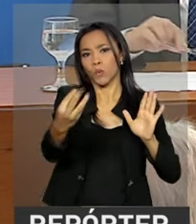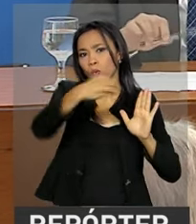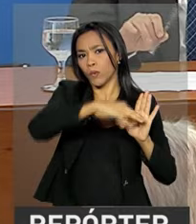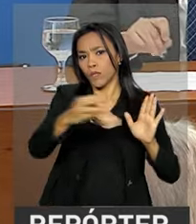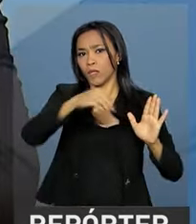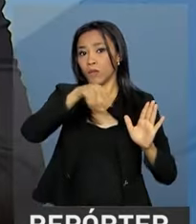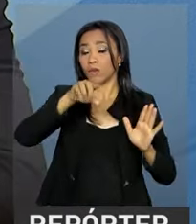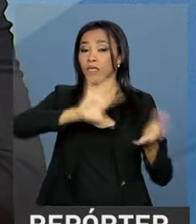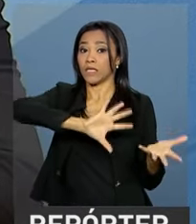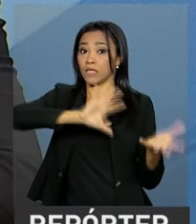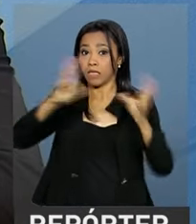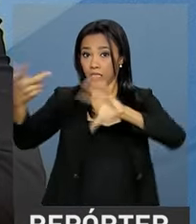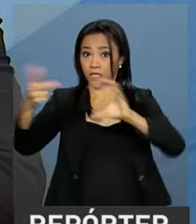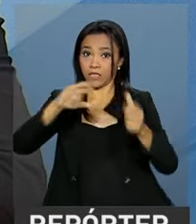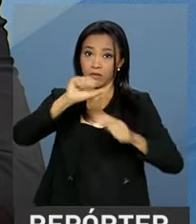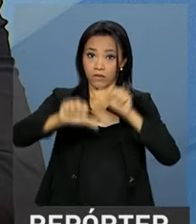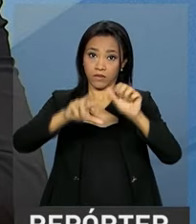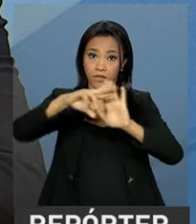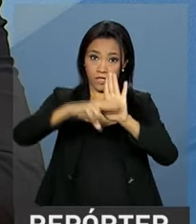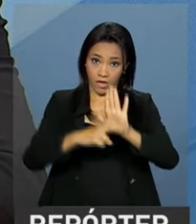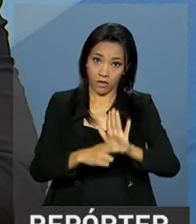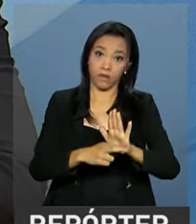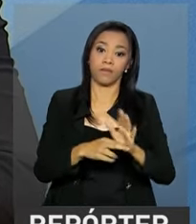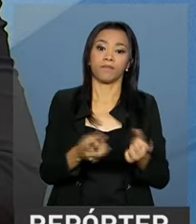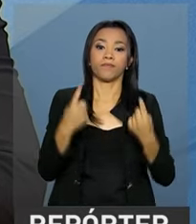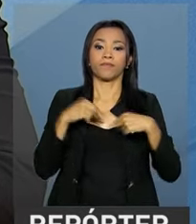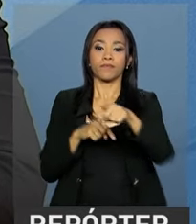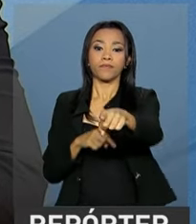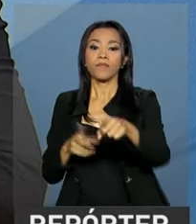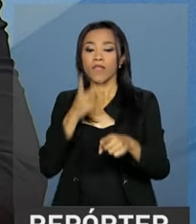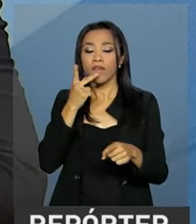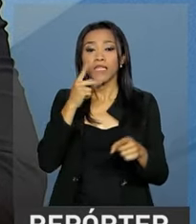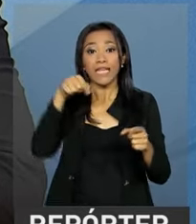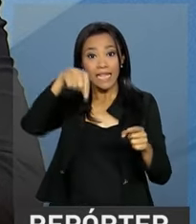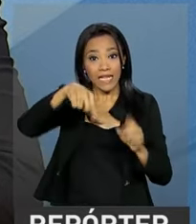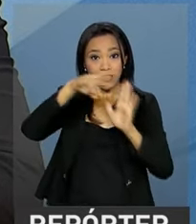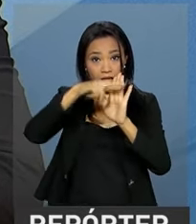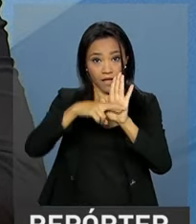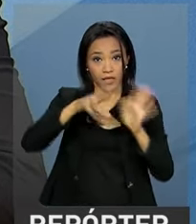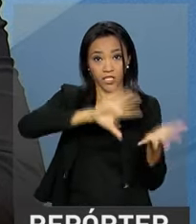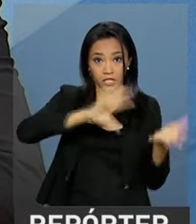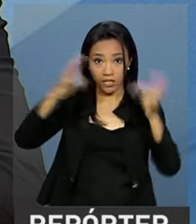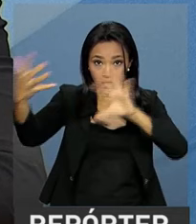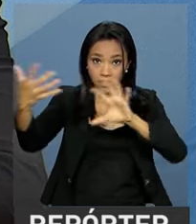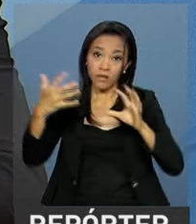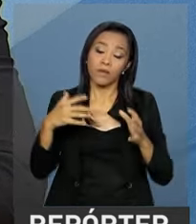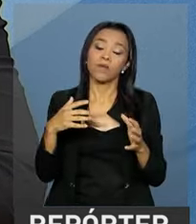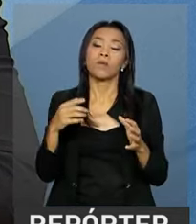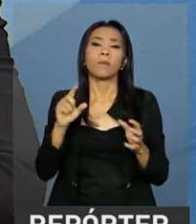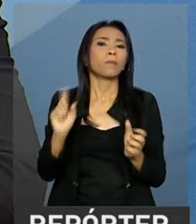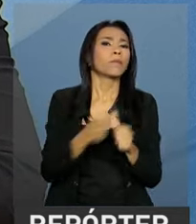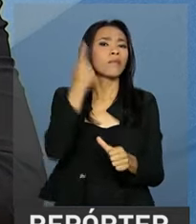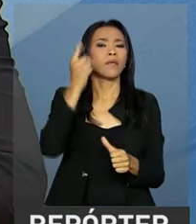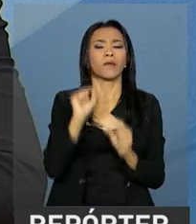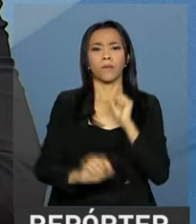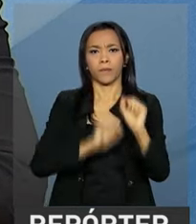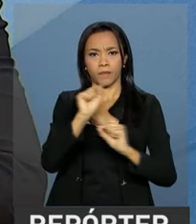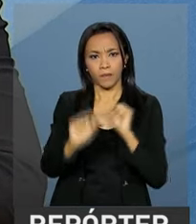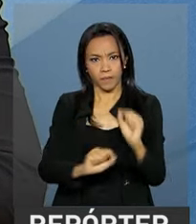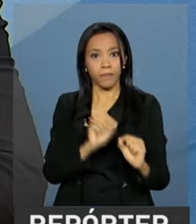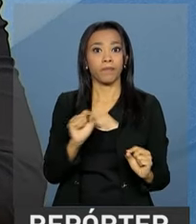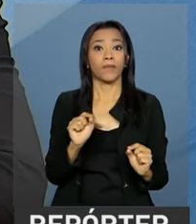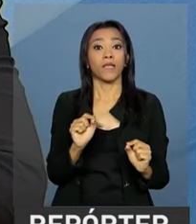transição as prováveis mudanças que aconteceram na regra de transição elas serão primeiro no sentido de você